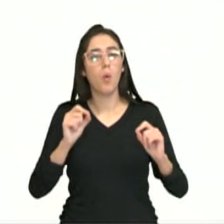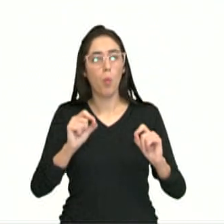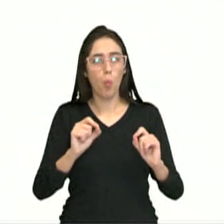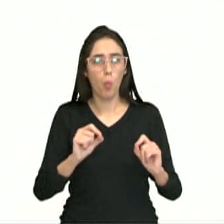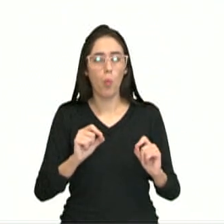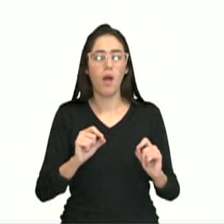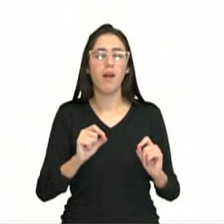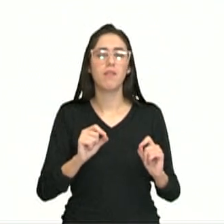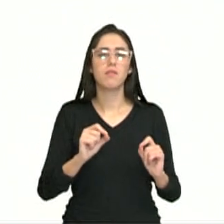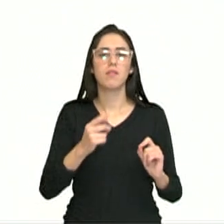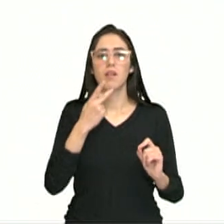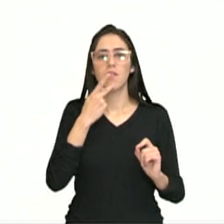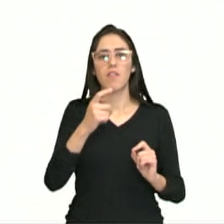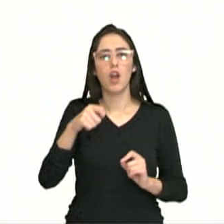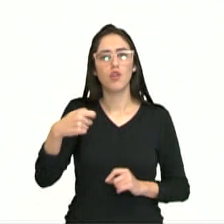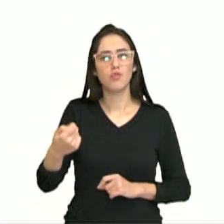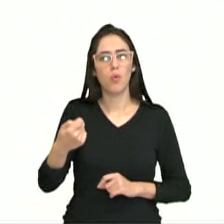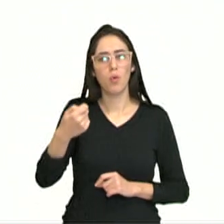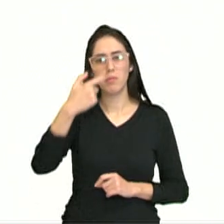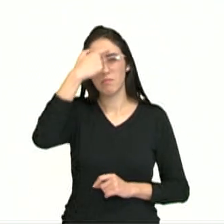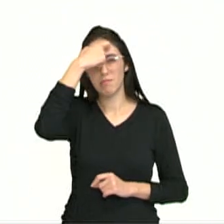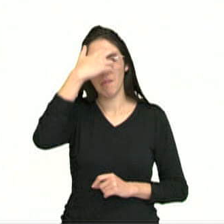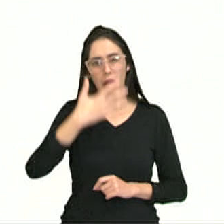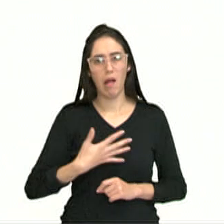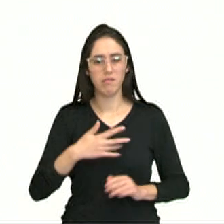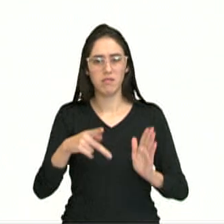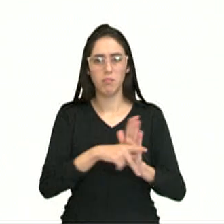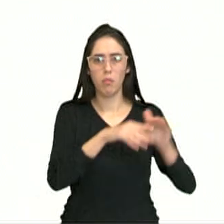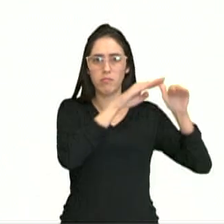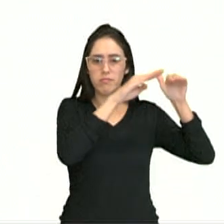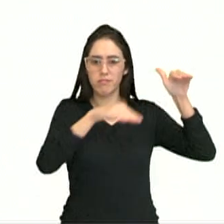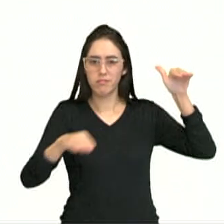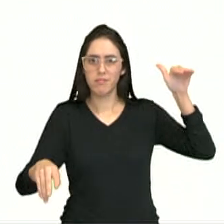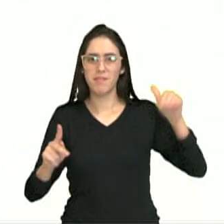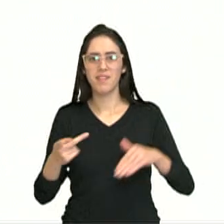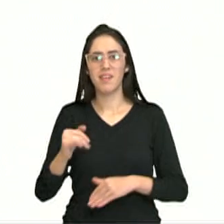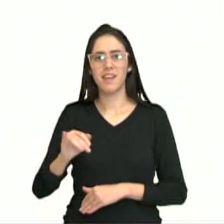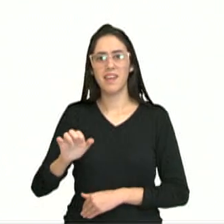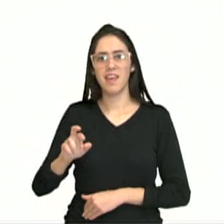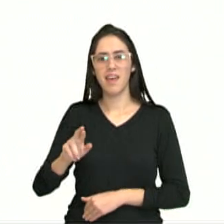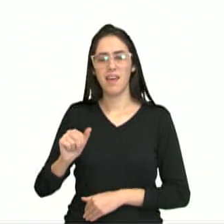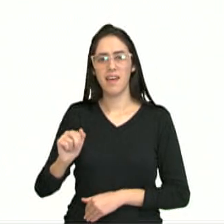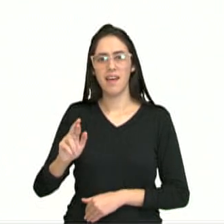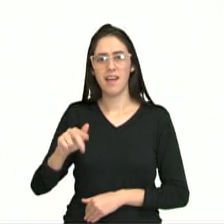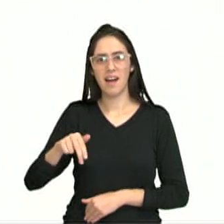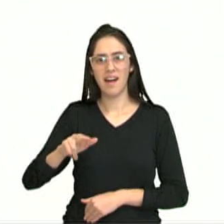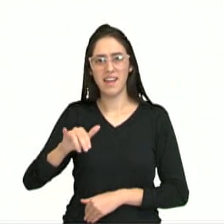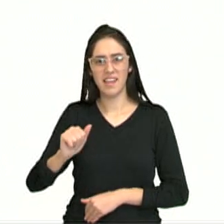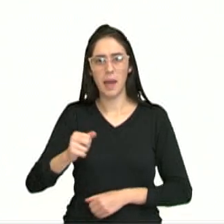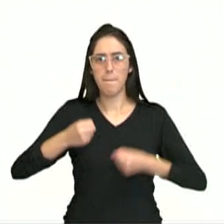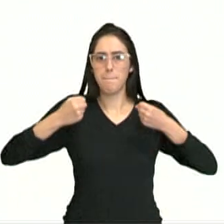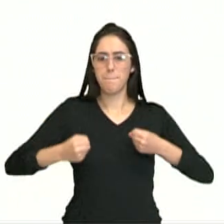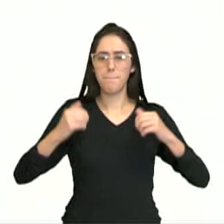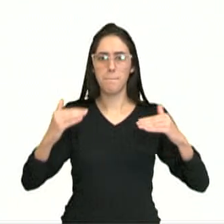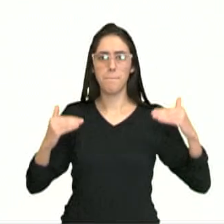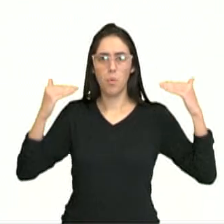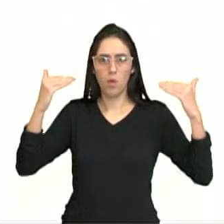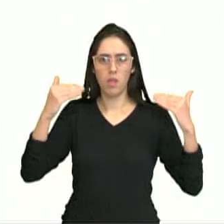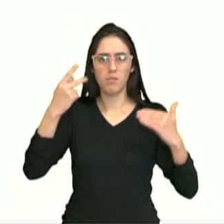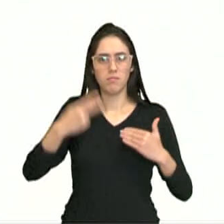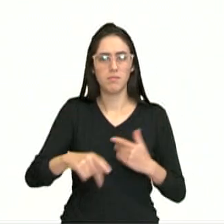destaca o caráter fortemente, então, hierarquizado, né, das relações de poder e personalista da sociedade